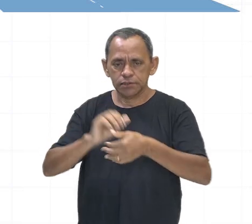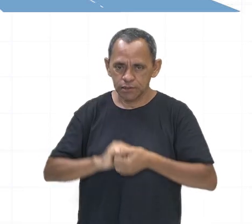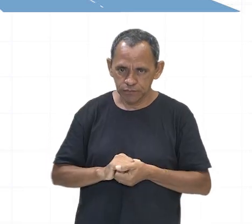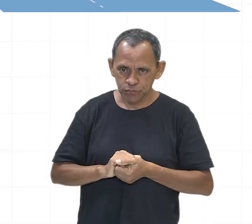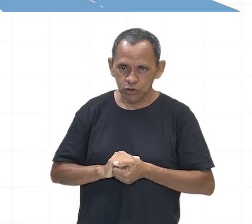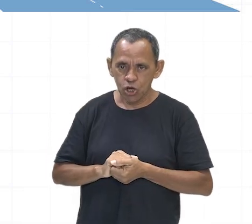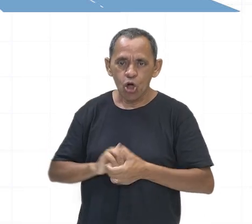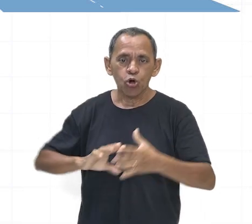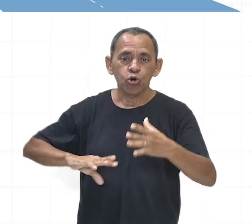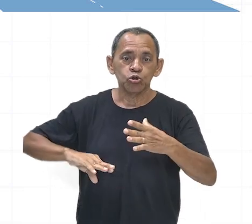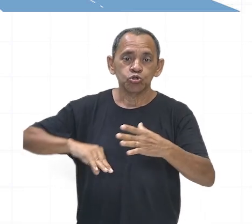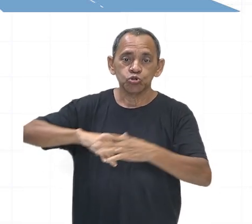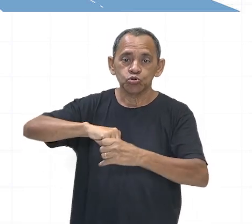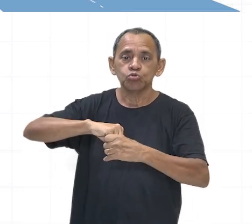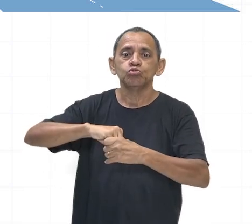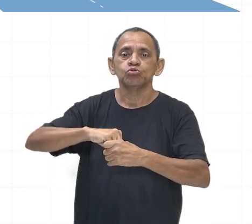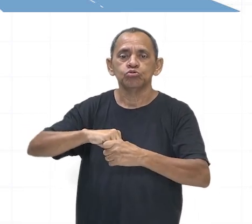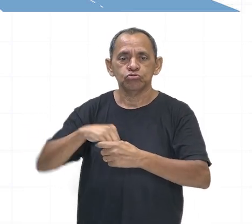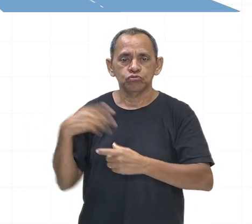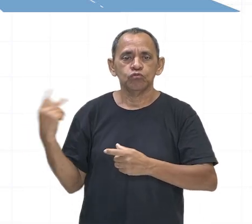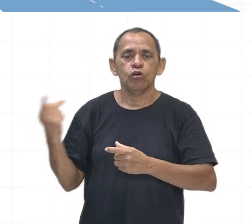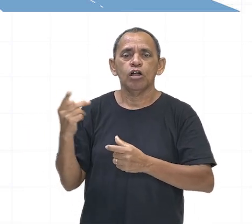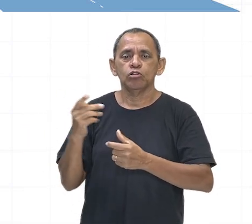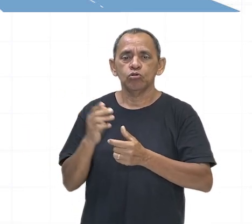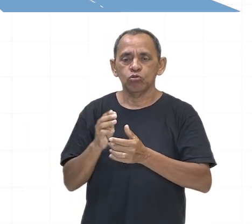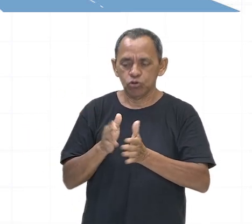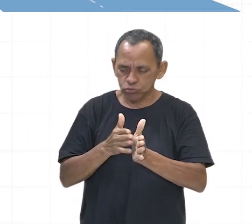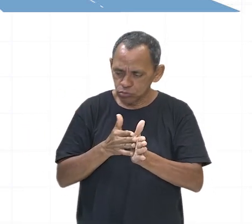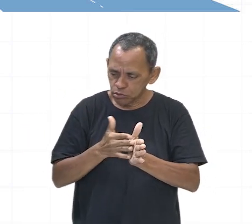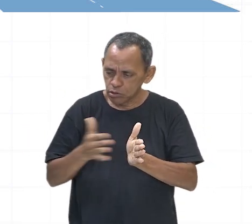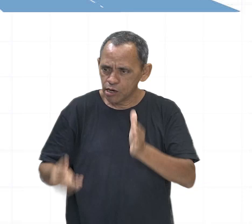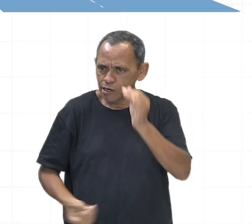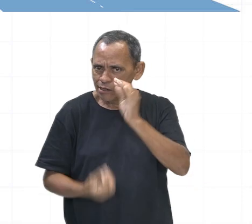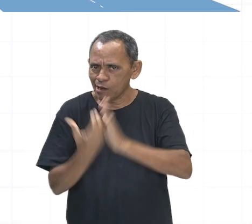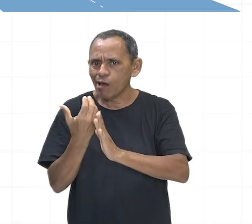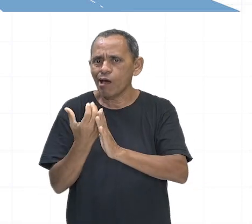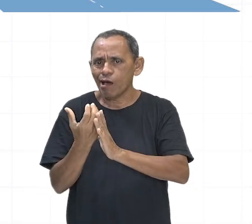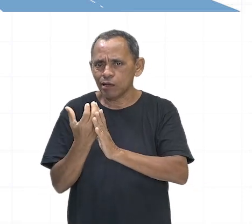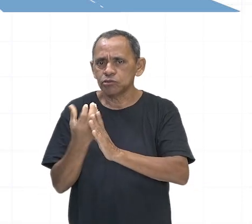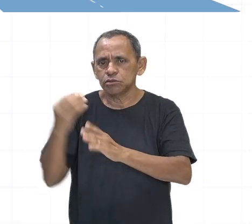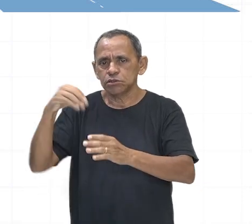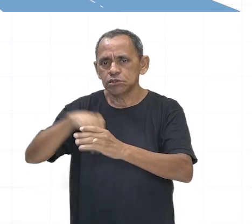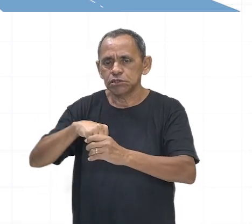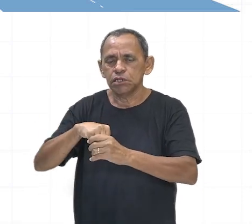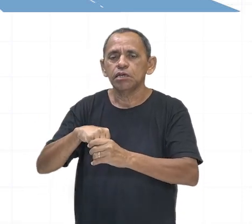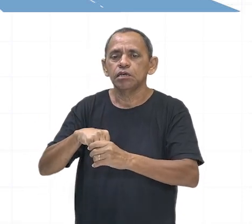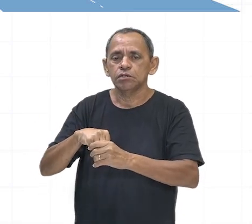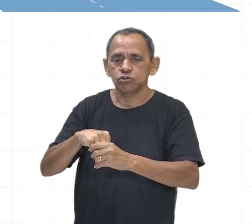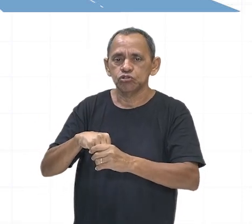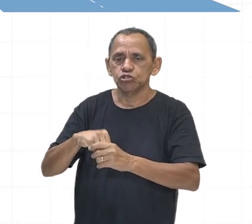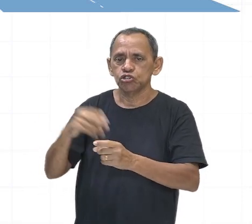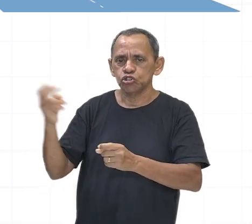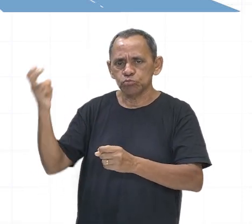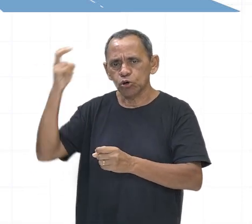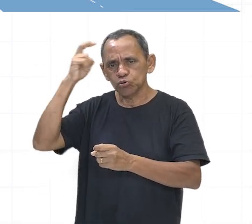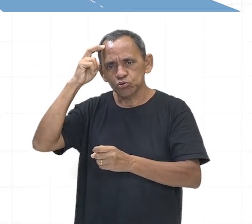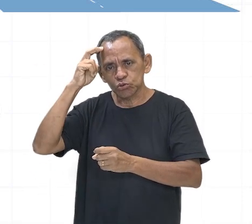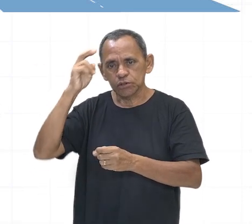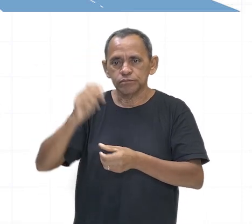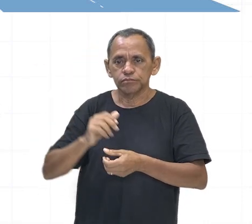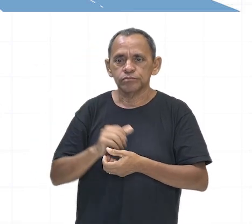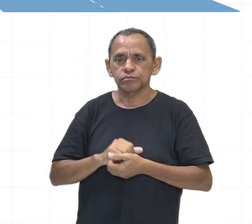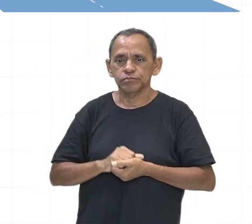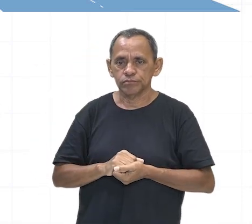constituídos, formados ao longo do tempo, dentro de uma determinada cultura. Vou pedir para voltar à